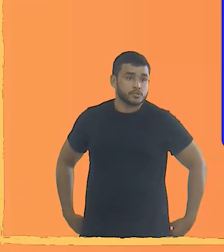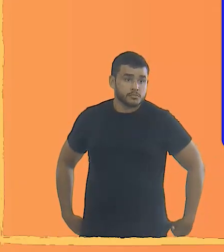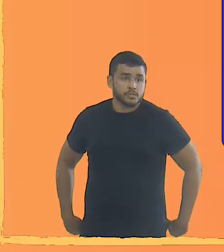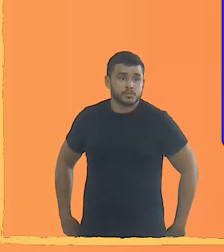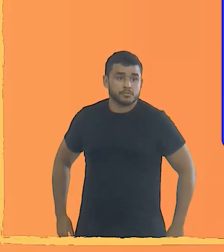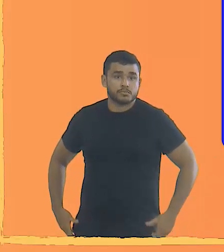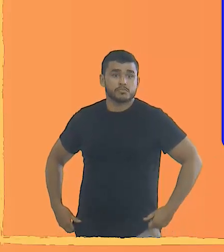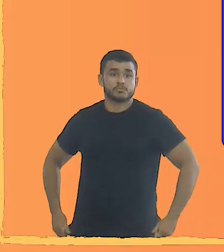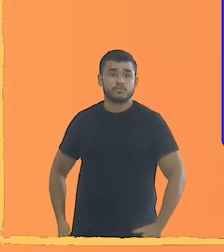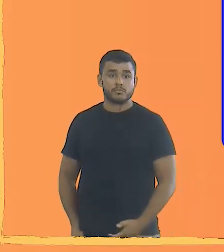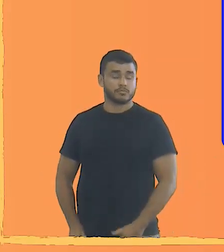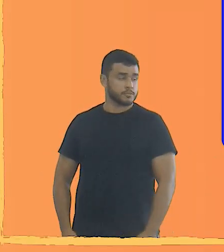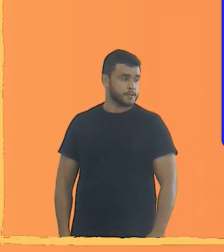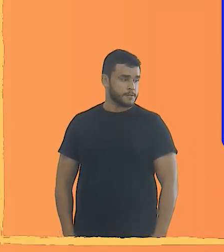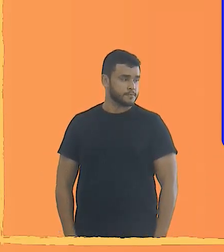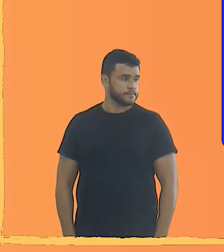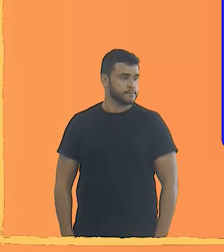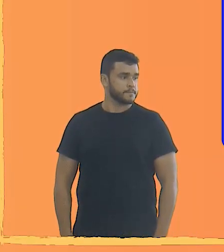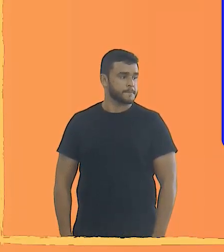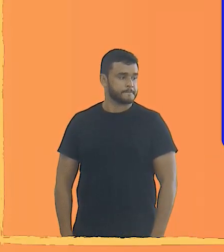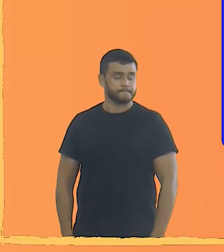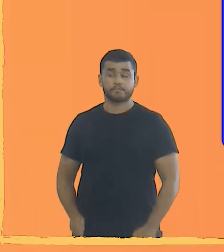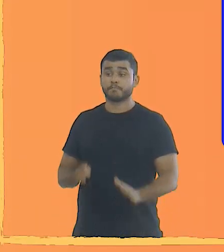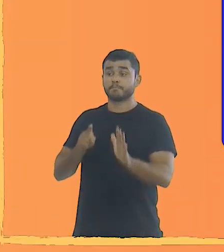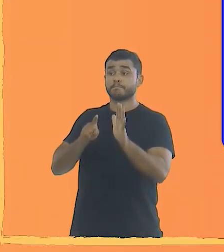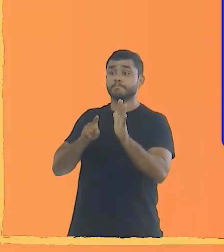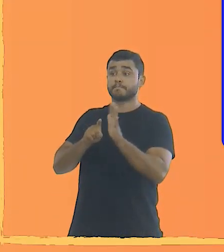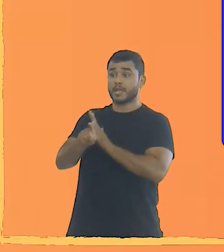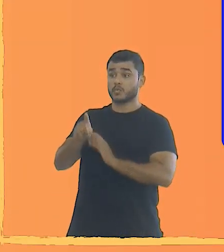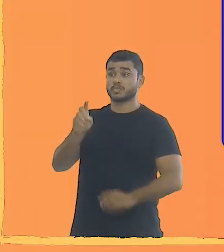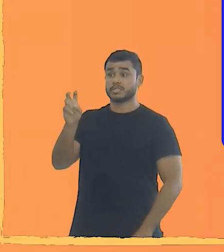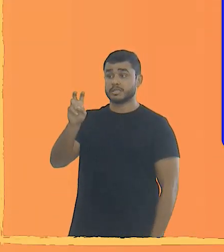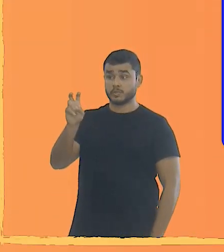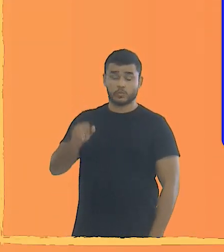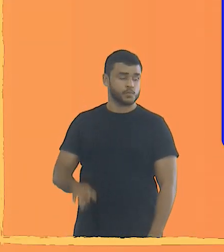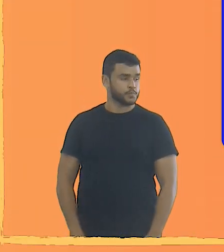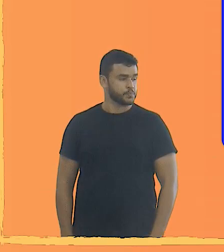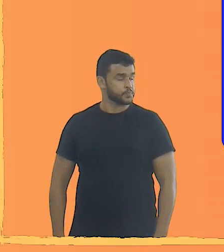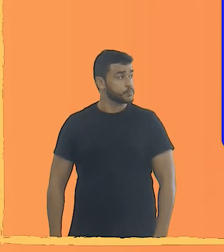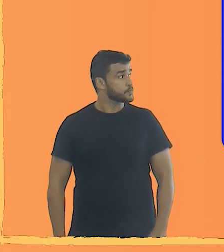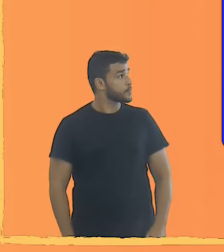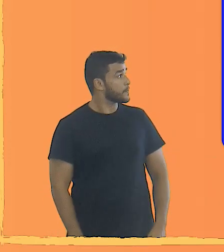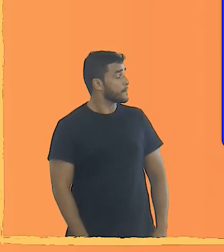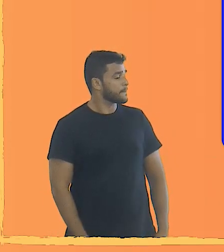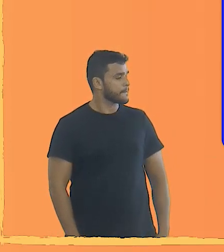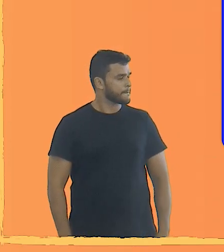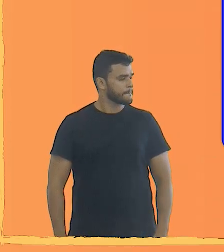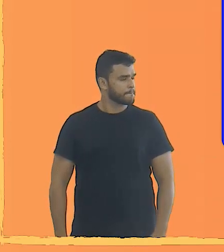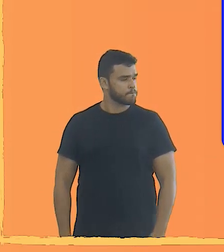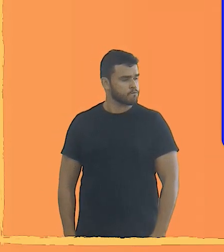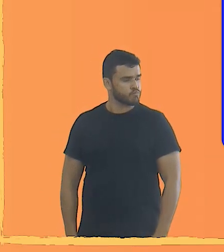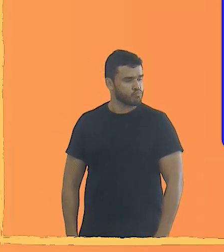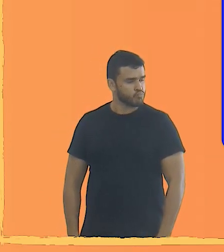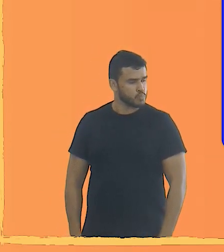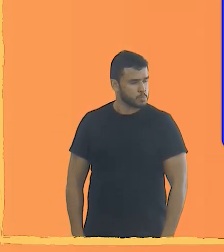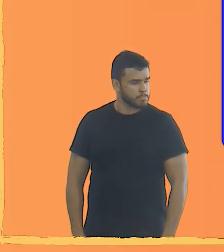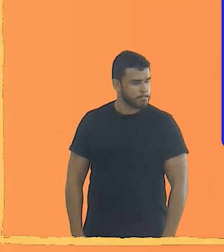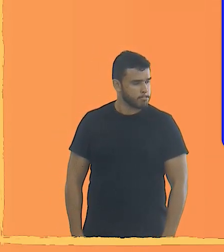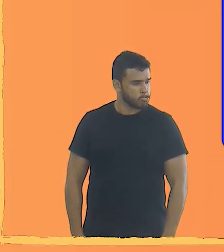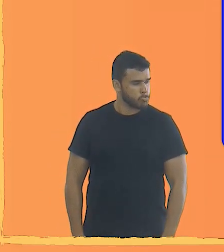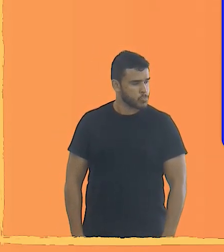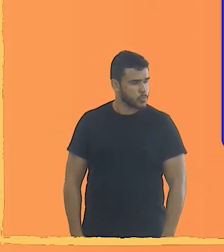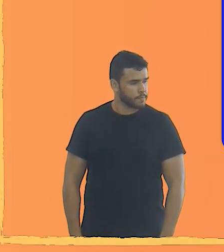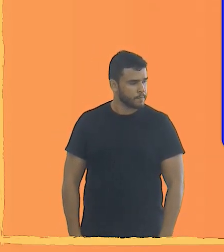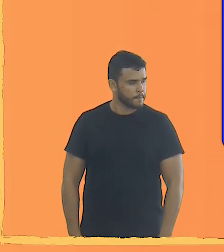O designer português Miguel Neiva criou um sistema de símbolos que permite que pessoas daltônicas identifiquem